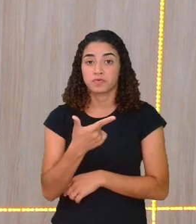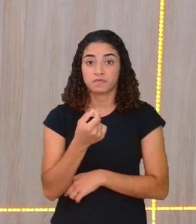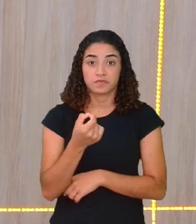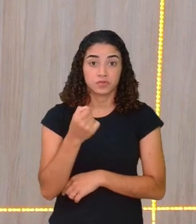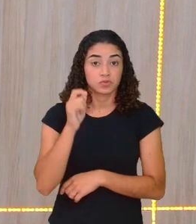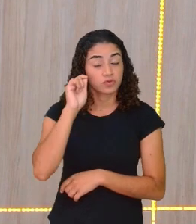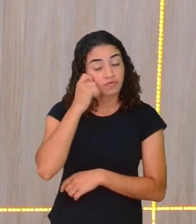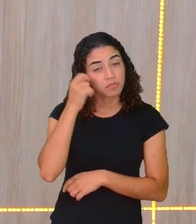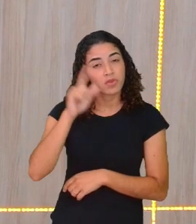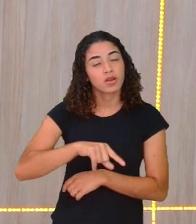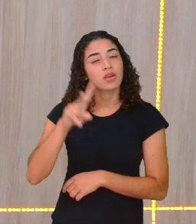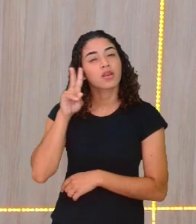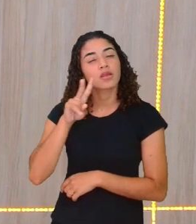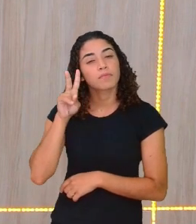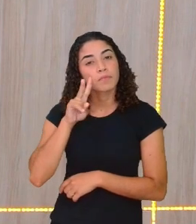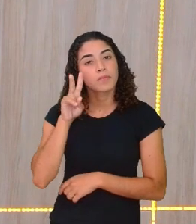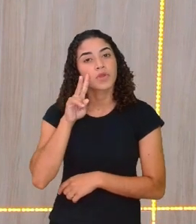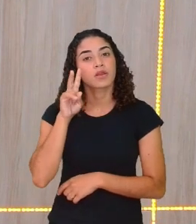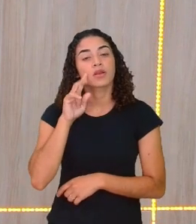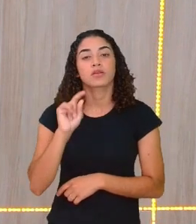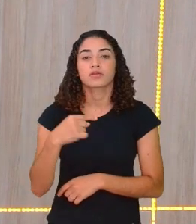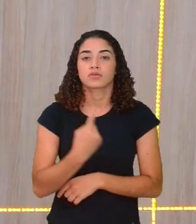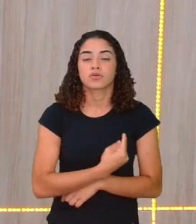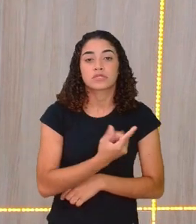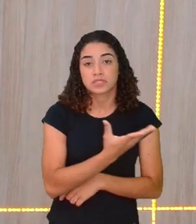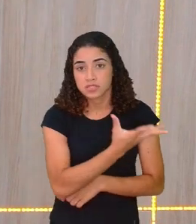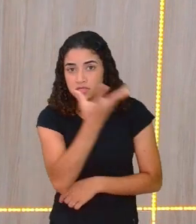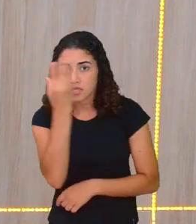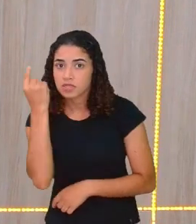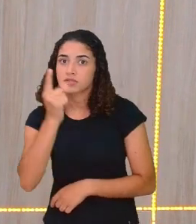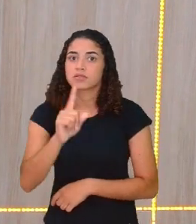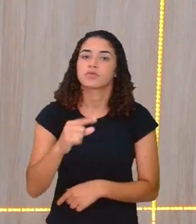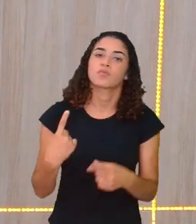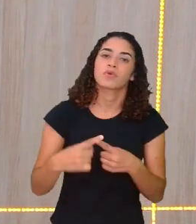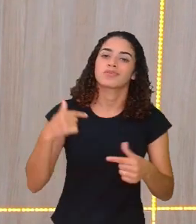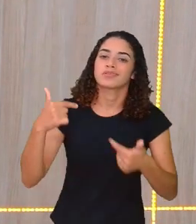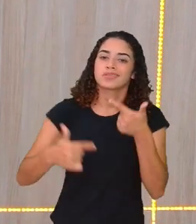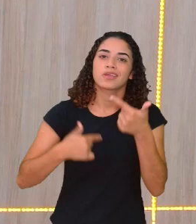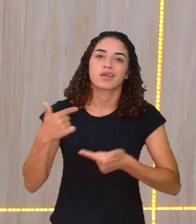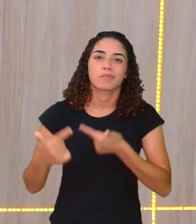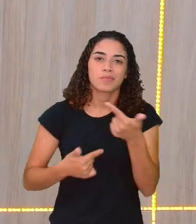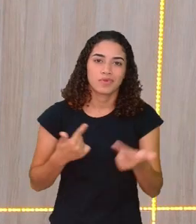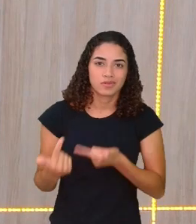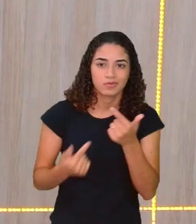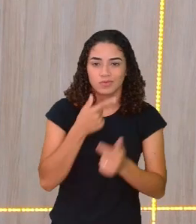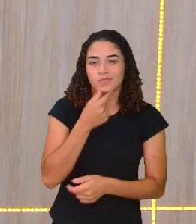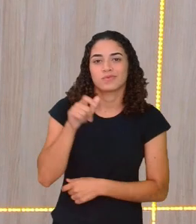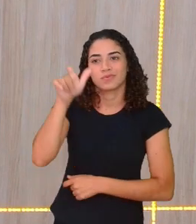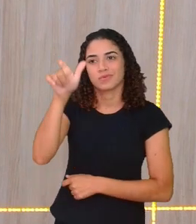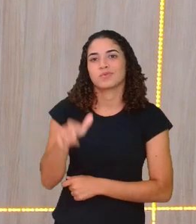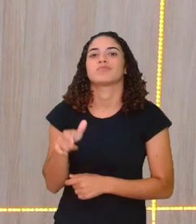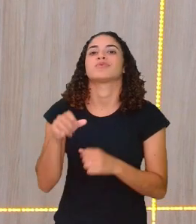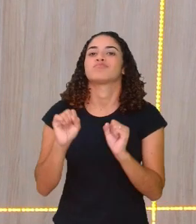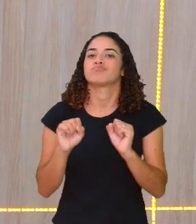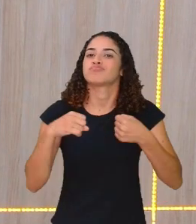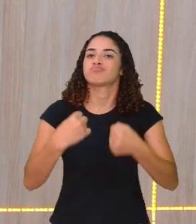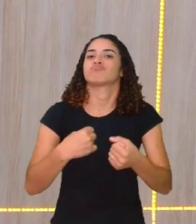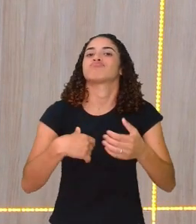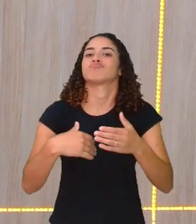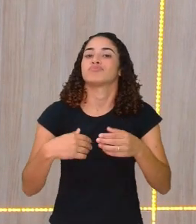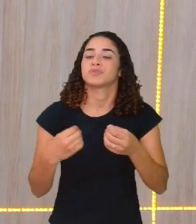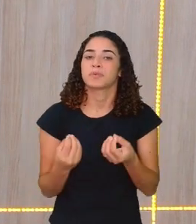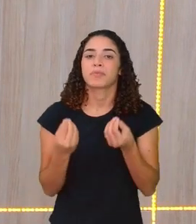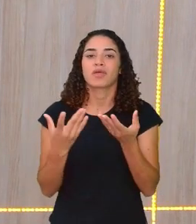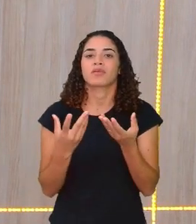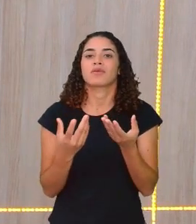para relembrar, porque nós não esqueçamos o trabalho desenvolvido por Zumbi dos Palmares a favor da